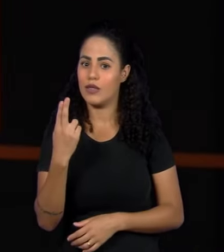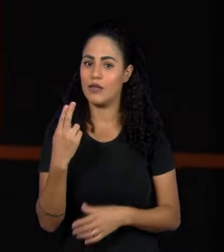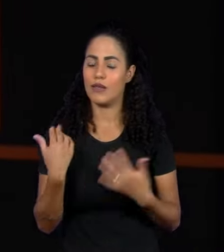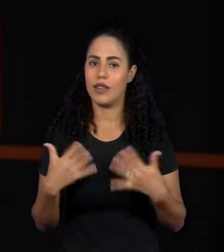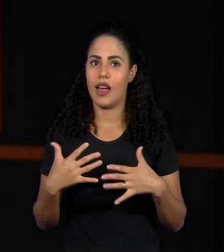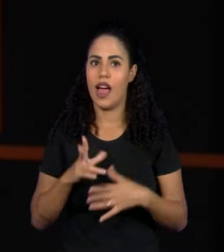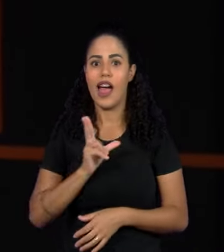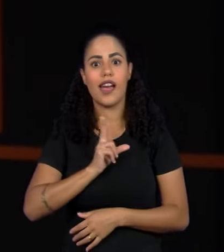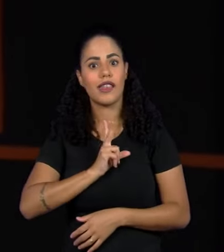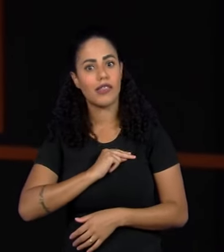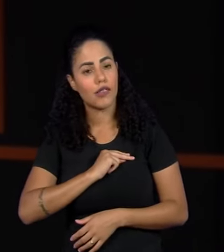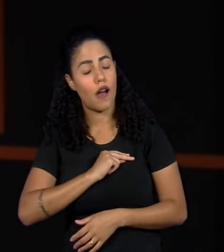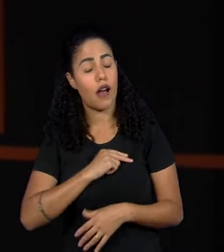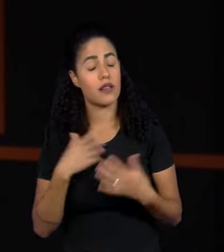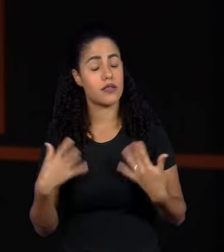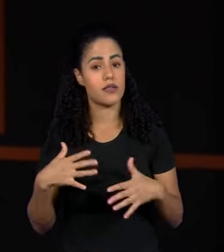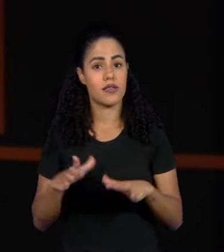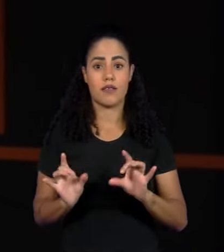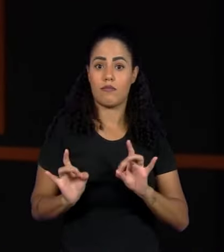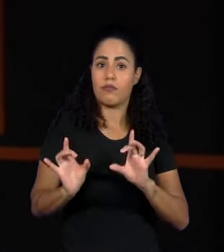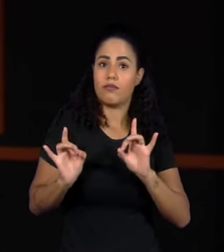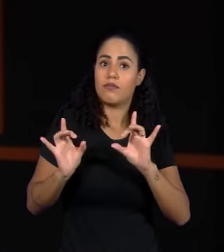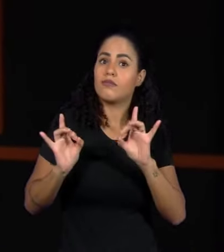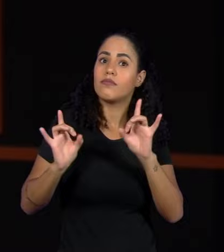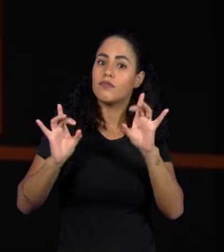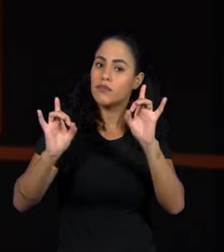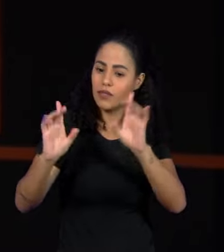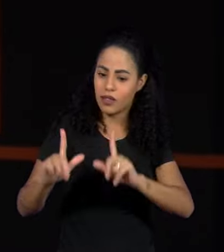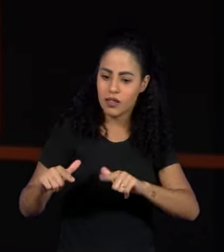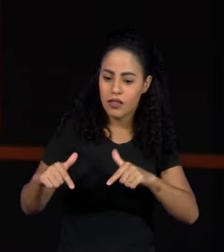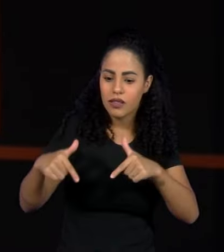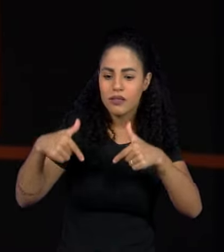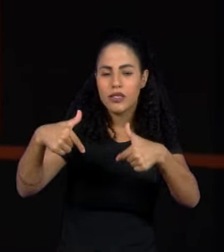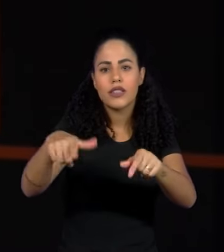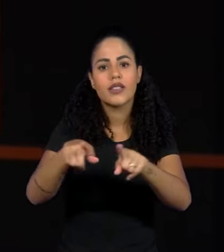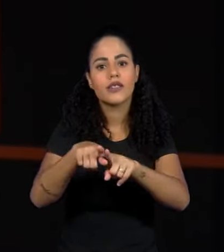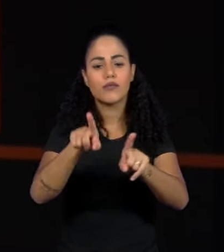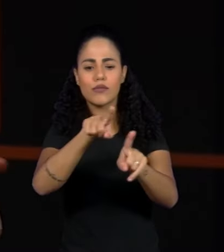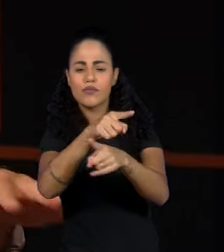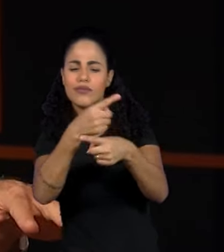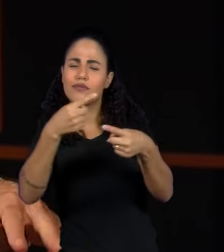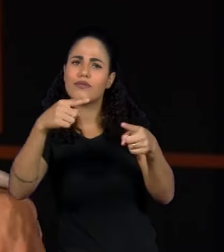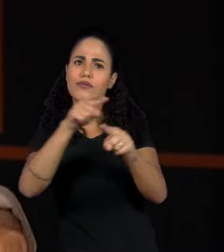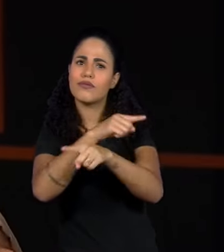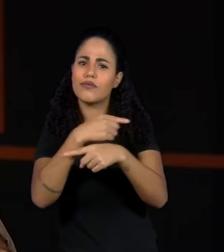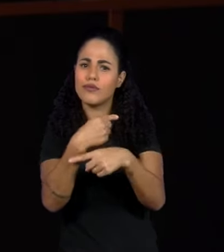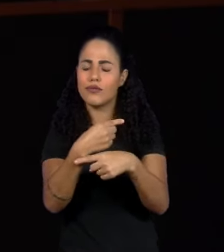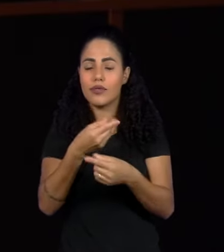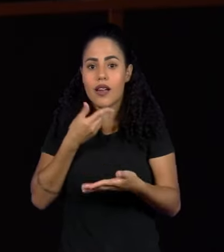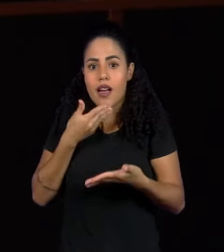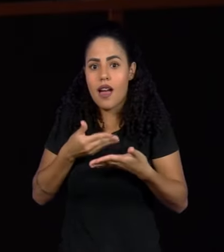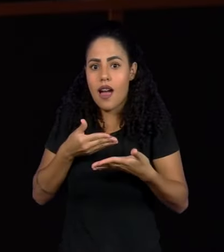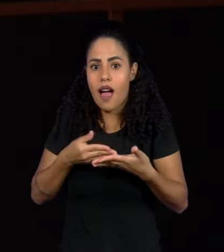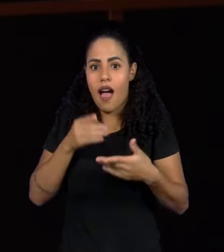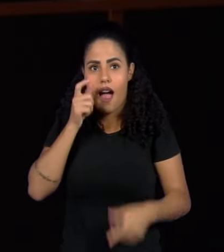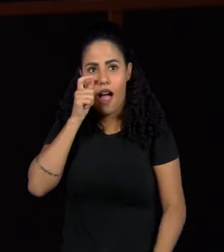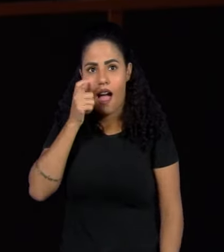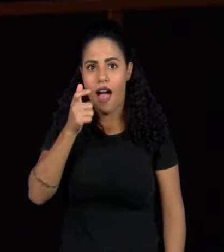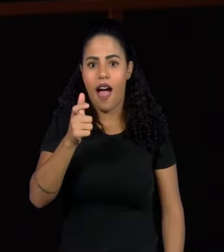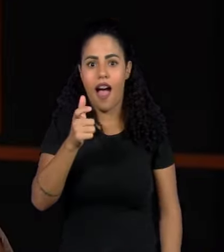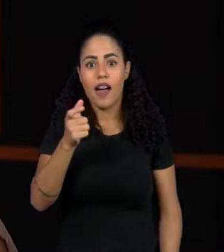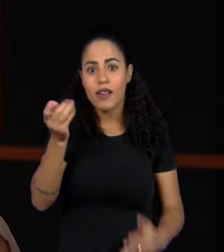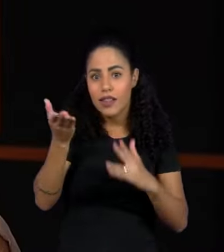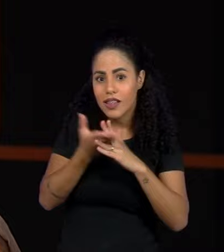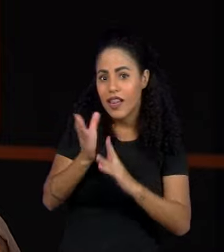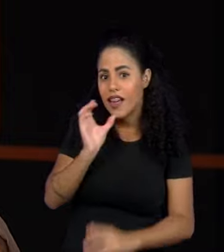Silva. Afinados no discurso, nas atitudes e musicalmente impressionantes. É isso aí. Vamos para o